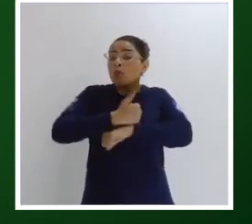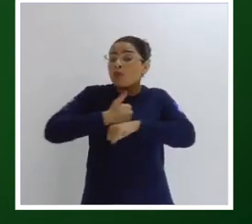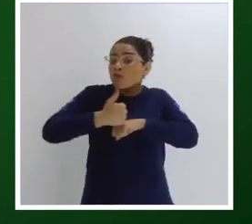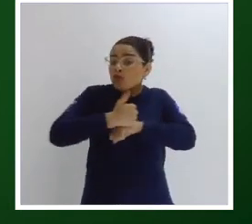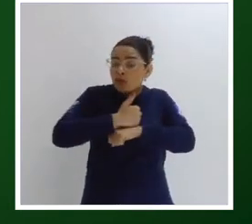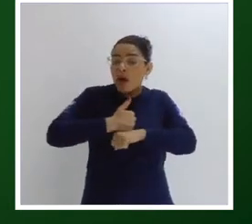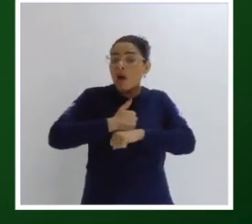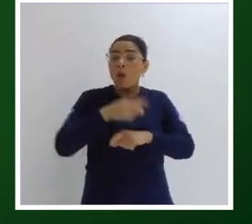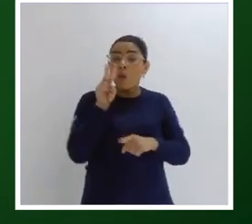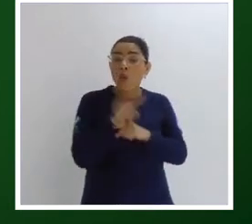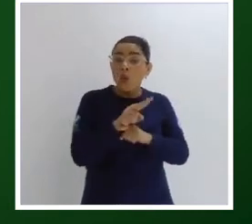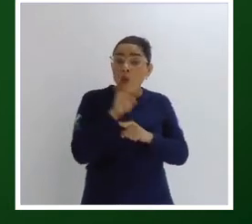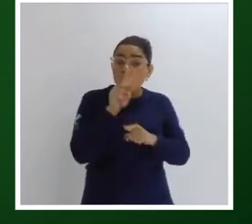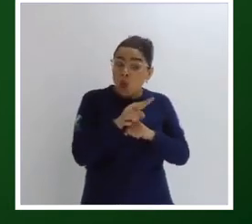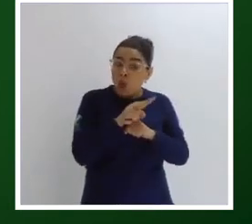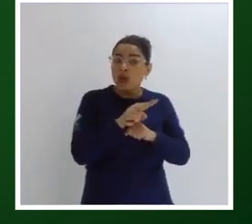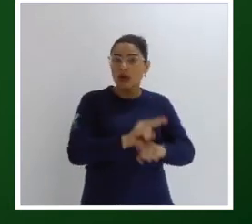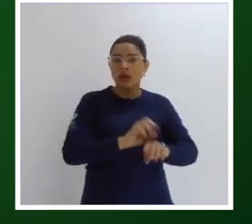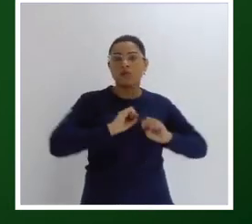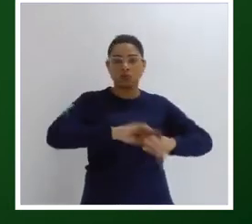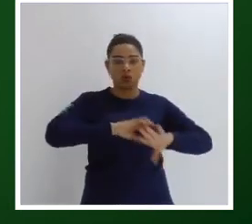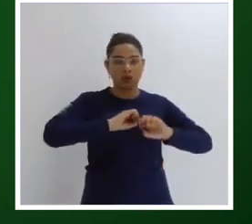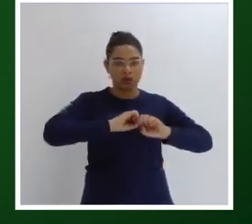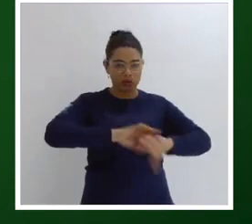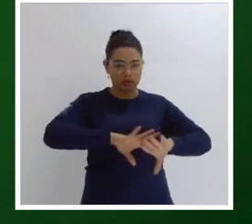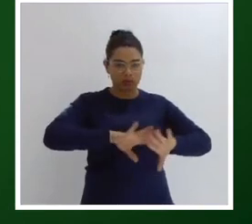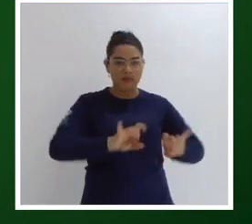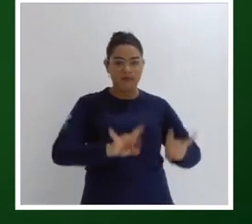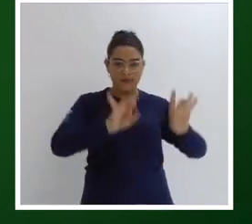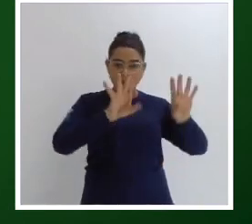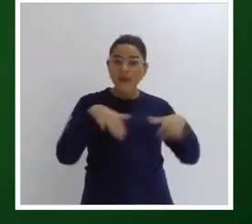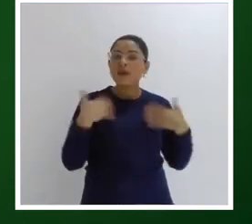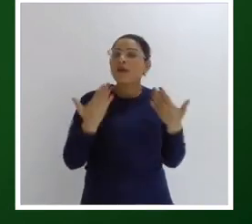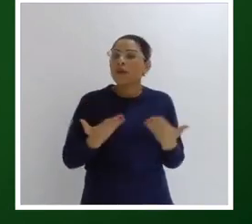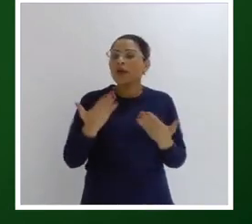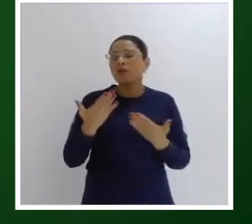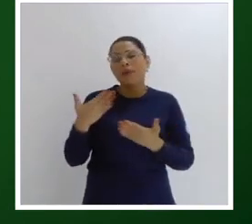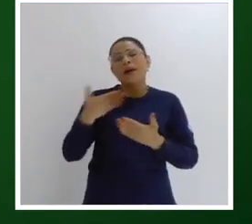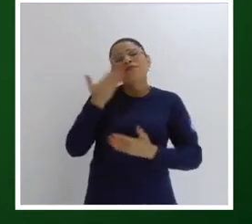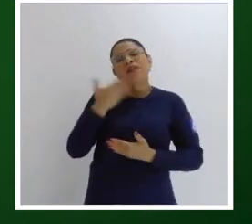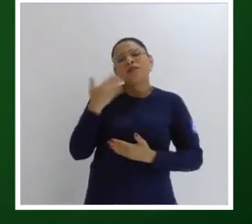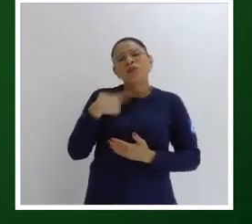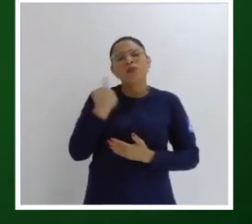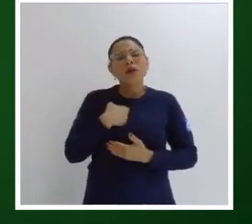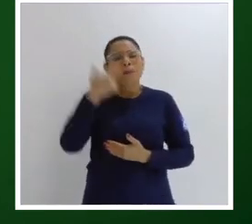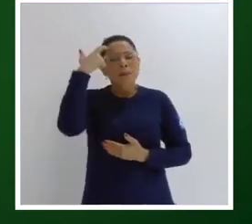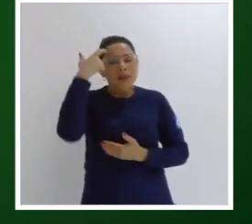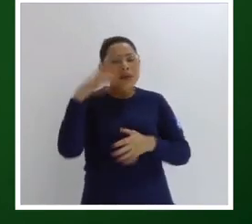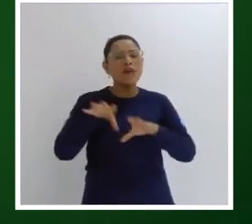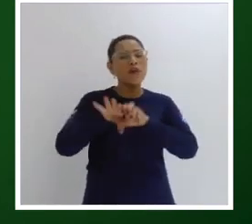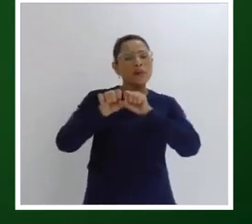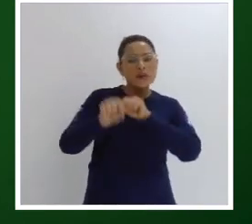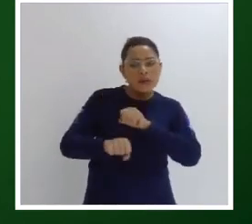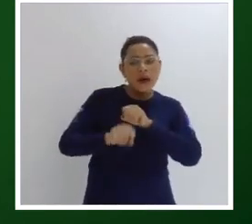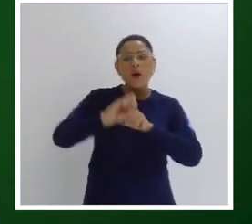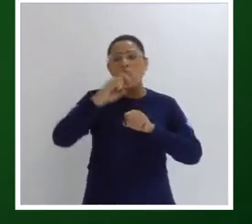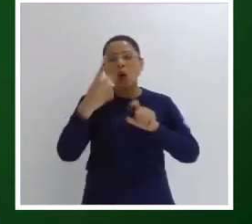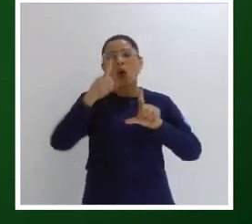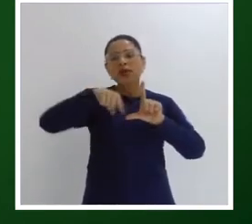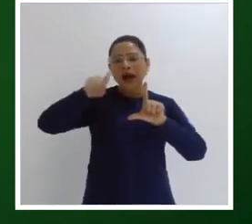Especial ficaria bem mais fácil para a gente quando a gente pensa em formação quando a gente precisa de um dados